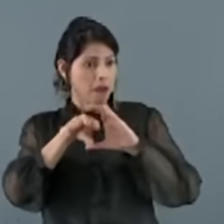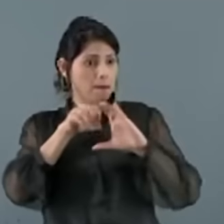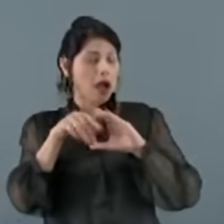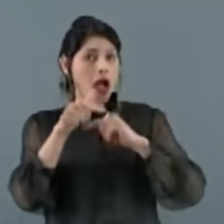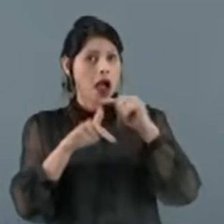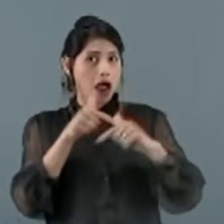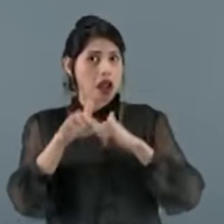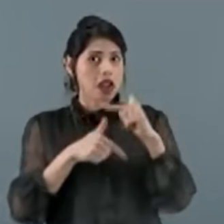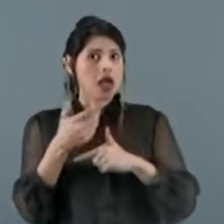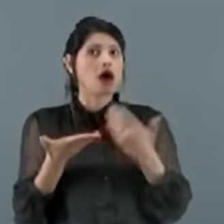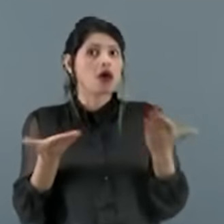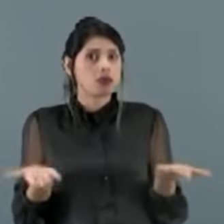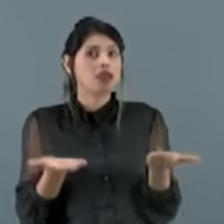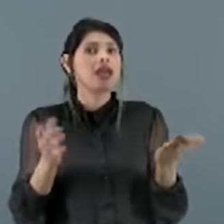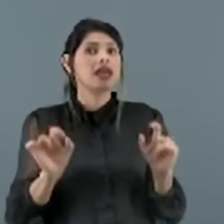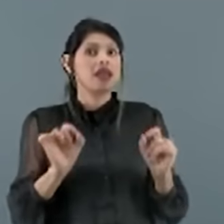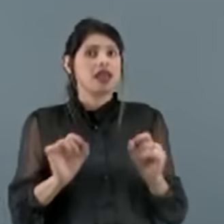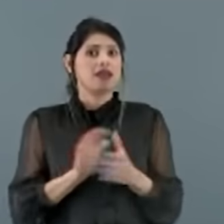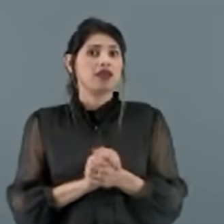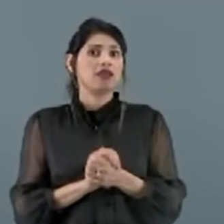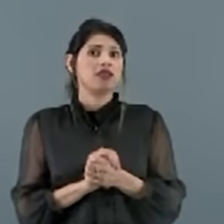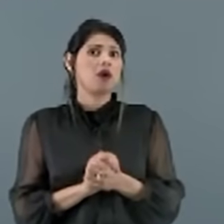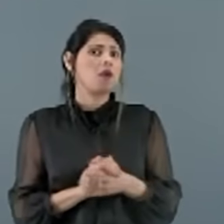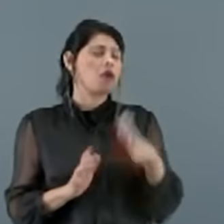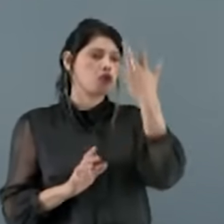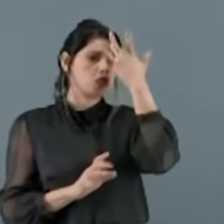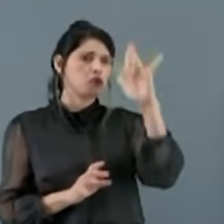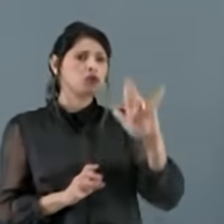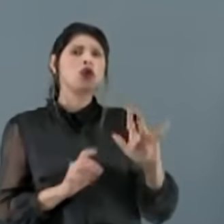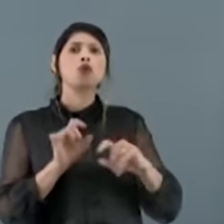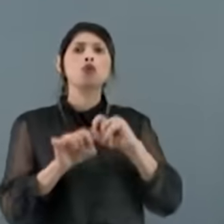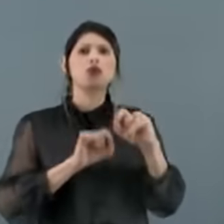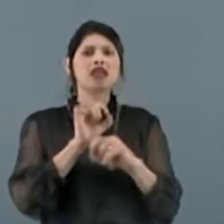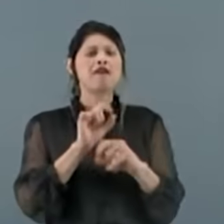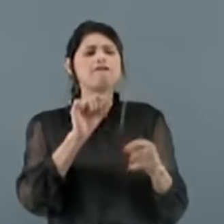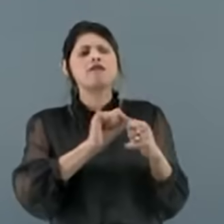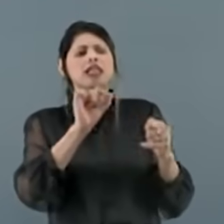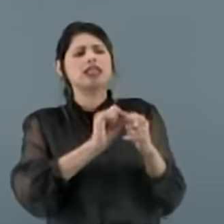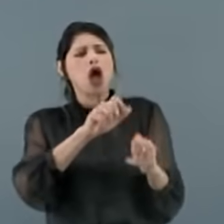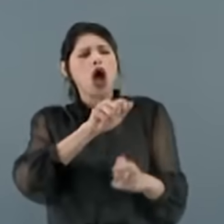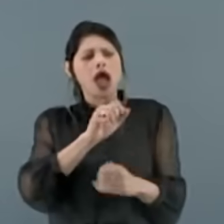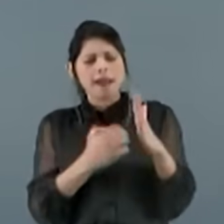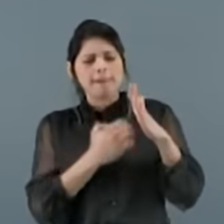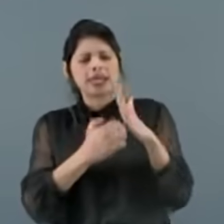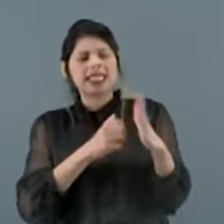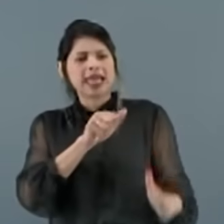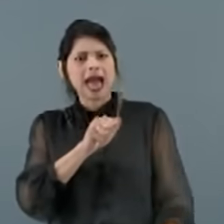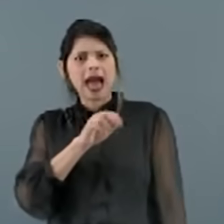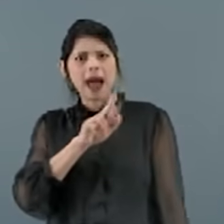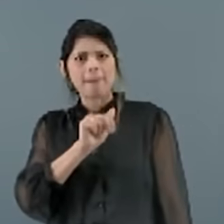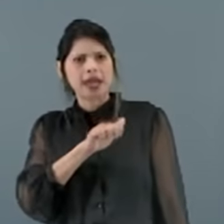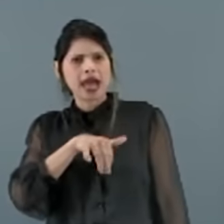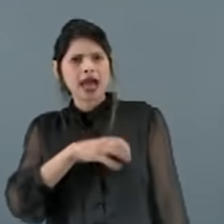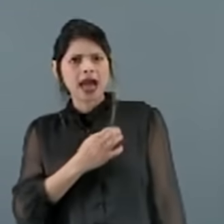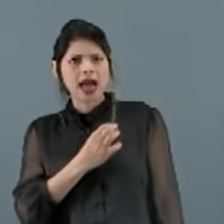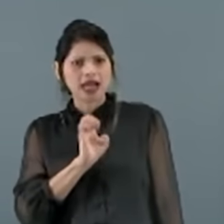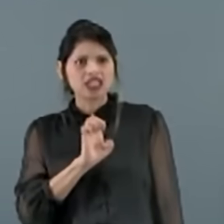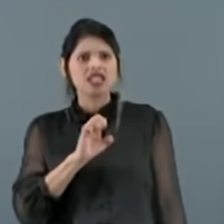a família Bolsonaro, e essa época ainda me lembro da Abrage fazendo manifestação de solidariedade a ele contra os